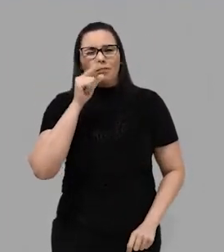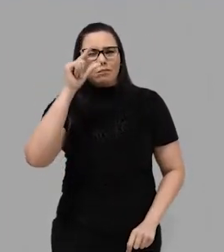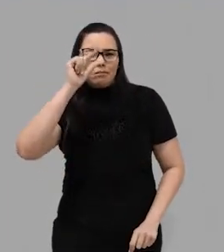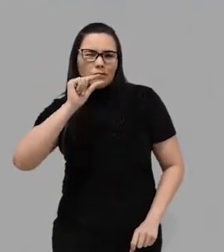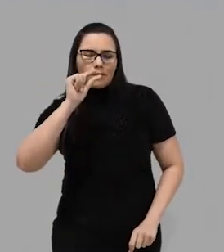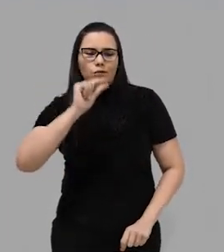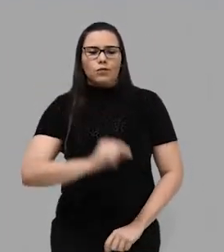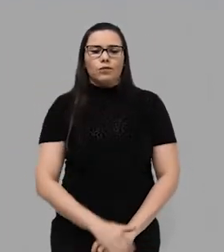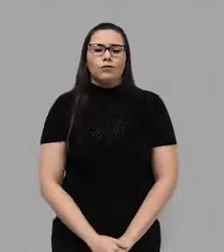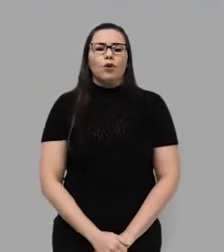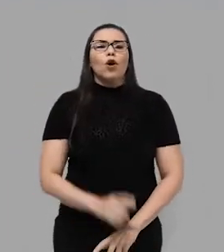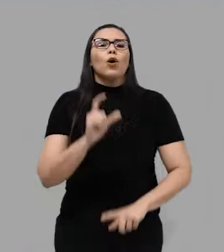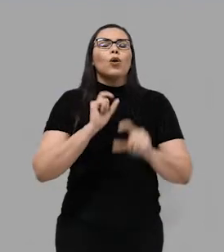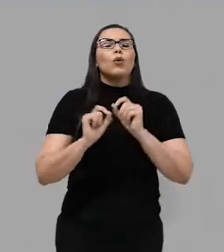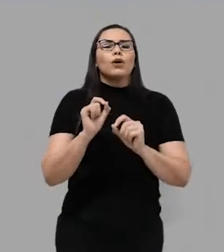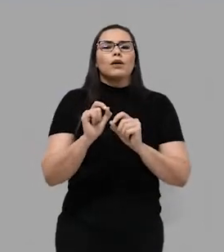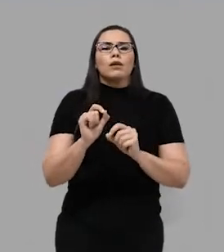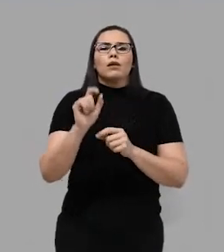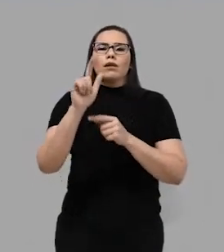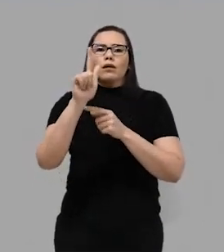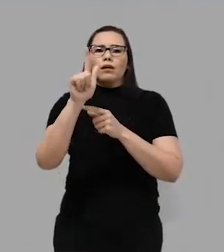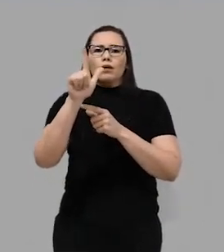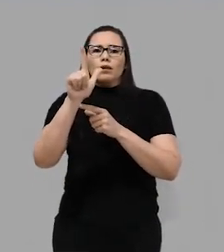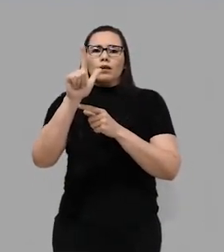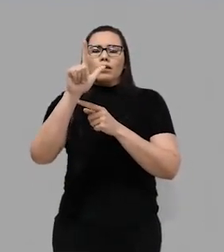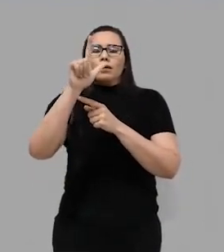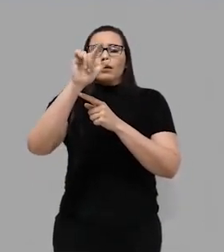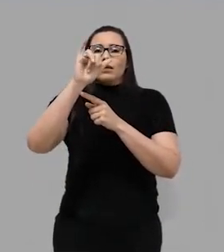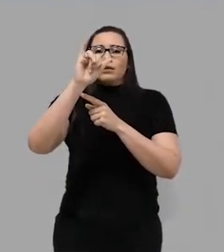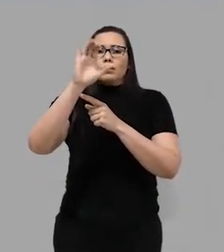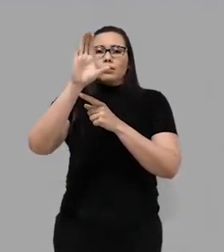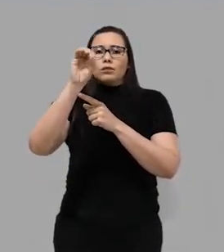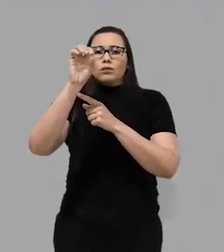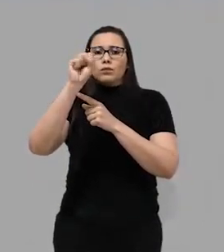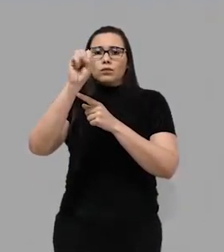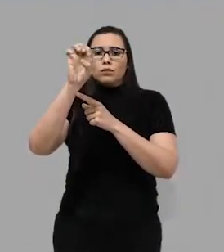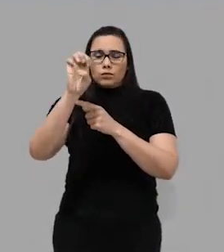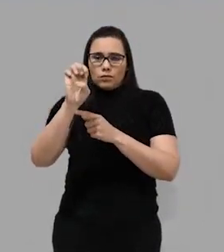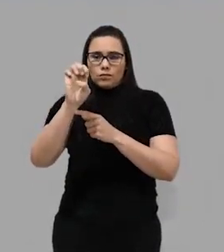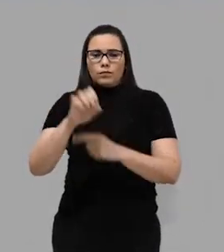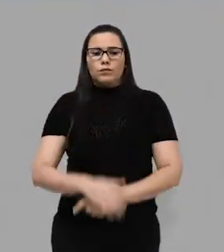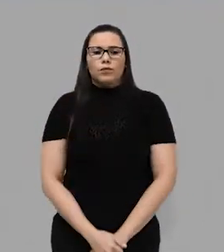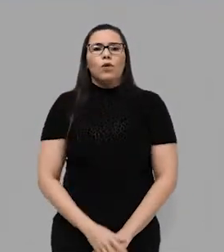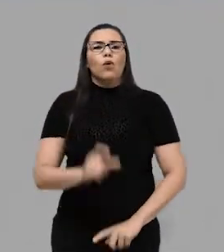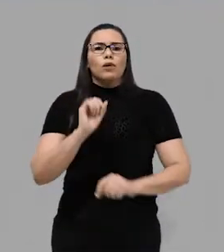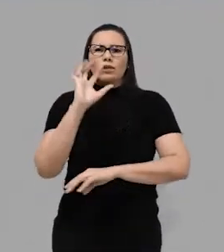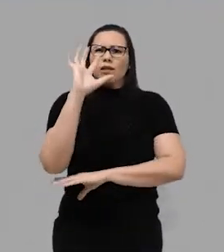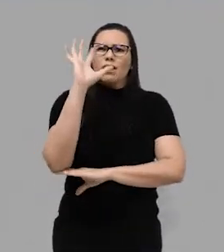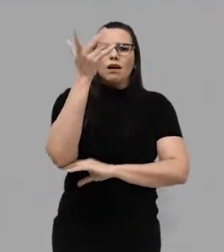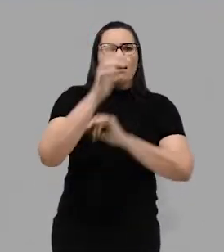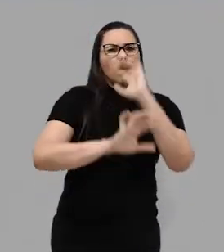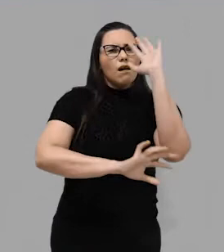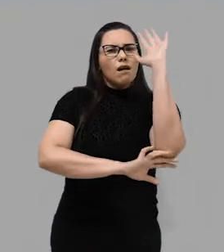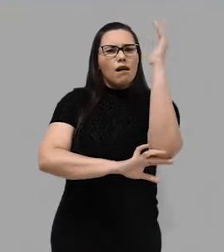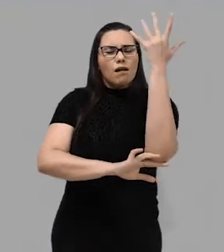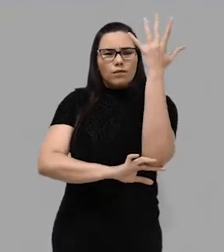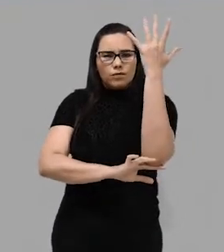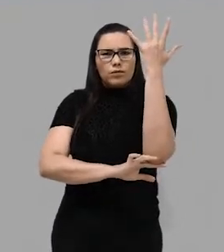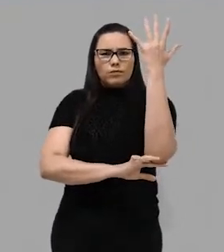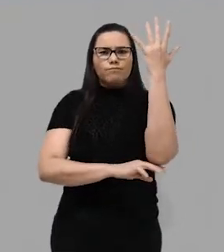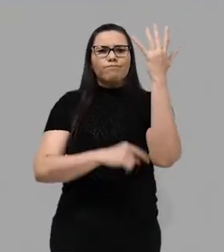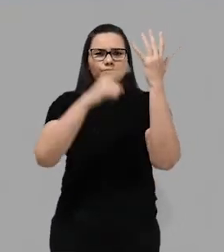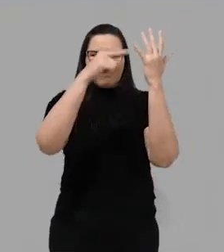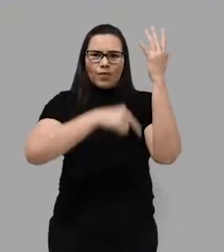o carboidrato que foi produzido. Por isso que nós dizemos que os seres fotossintetizantes, né, são